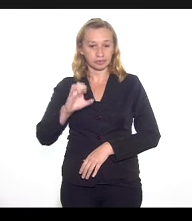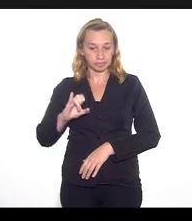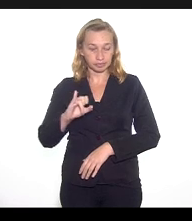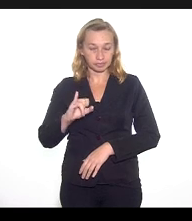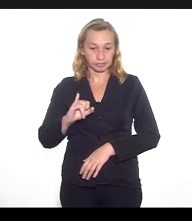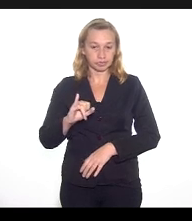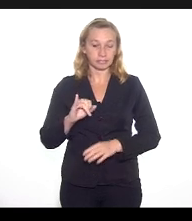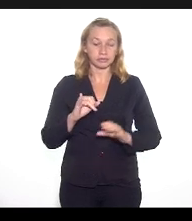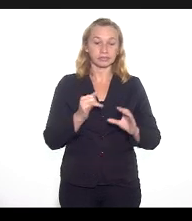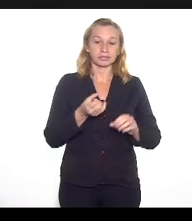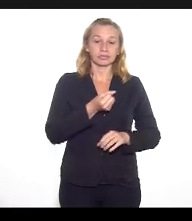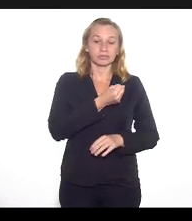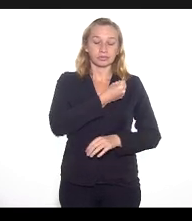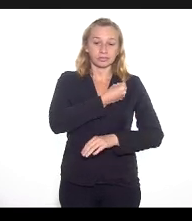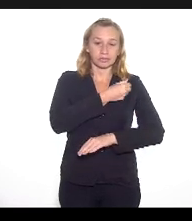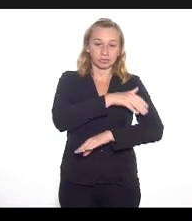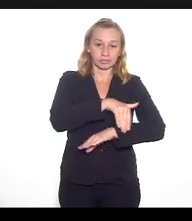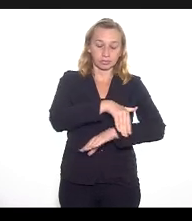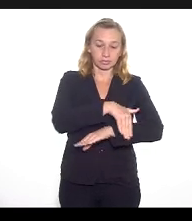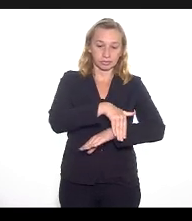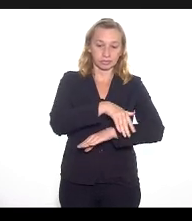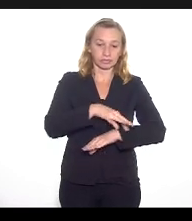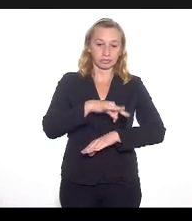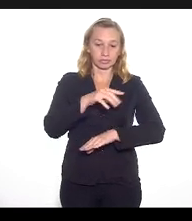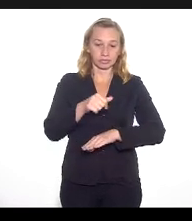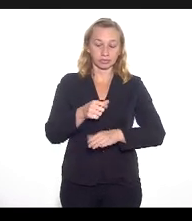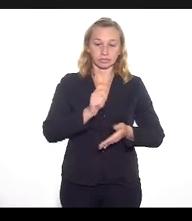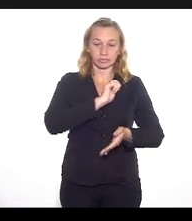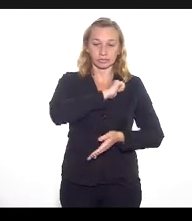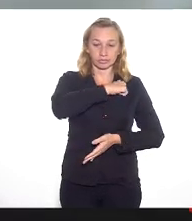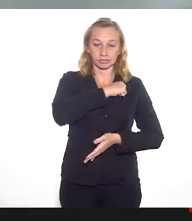o endereço do relatório fiscal de 2020